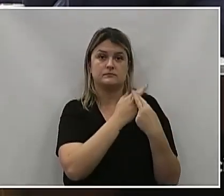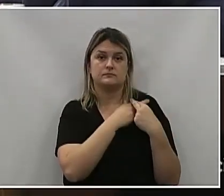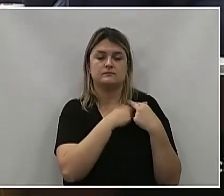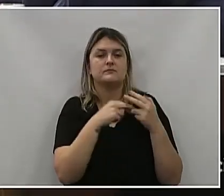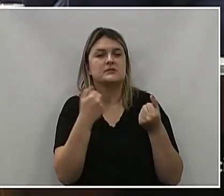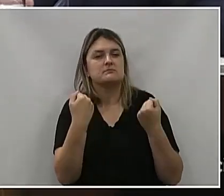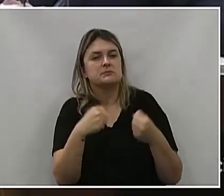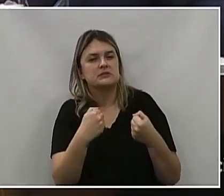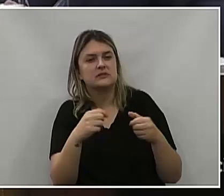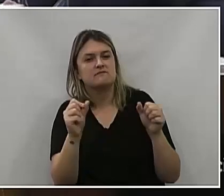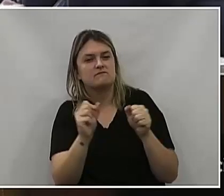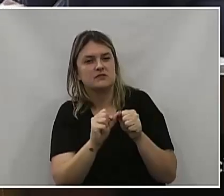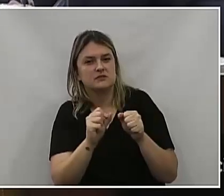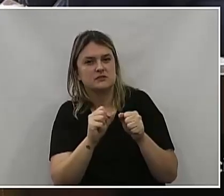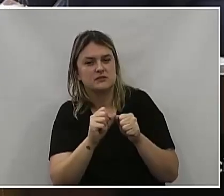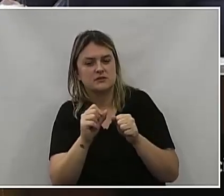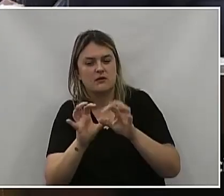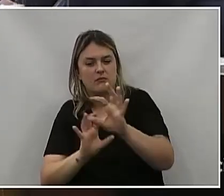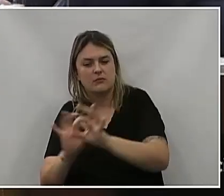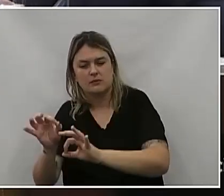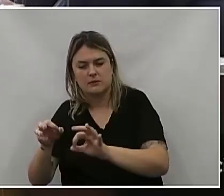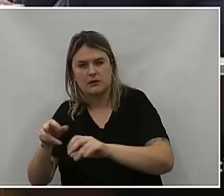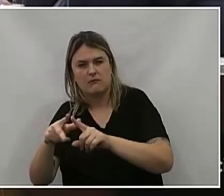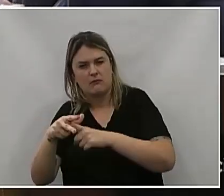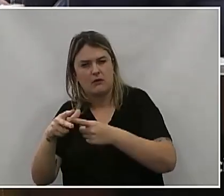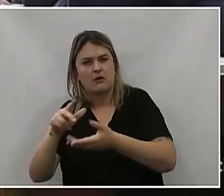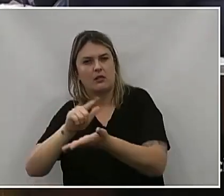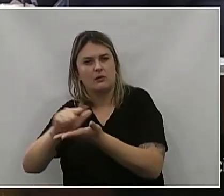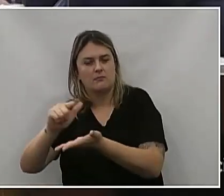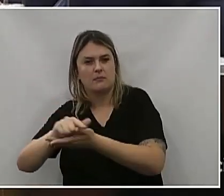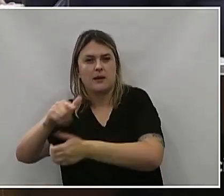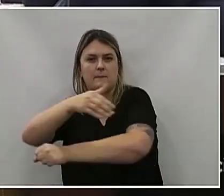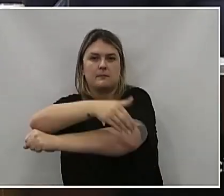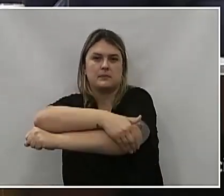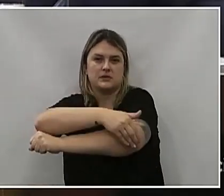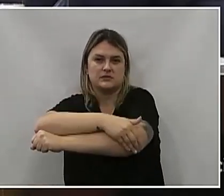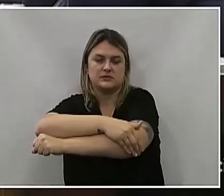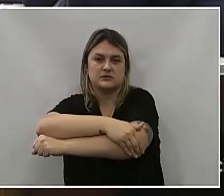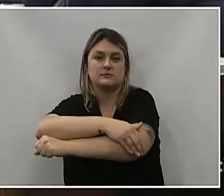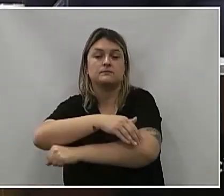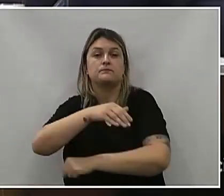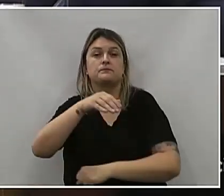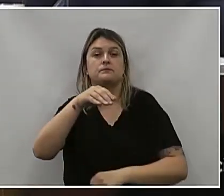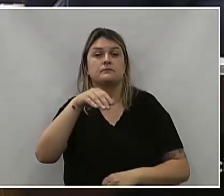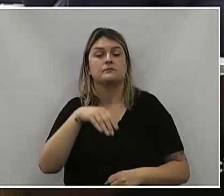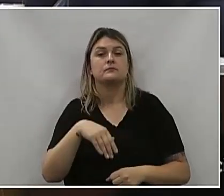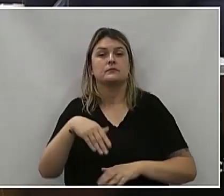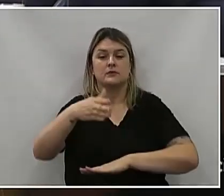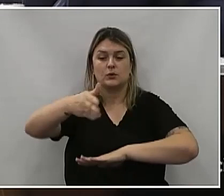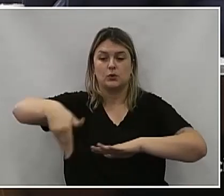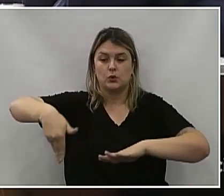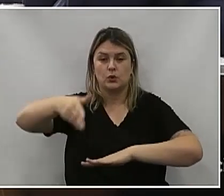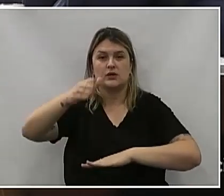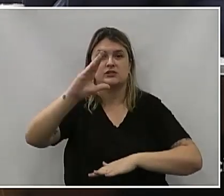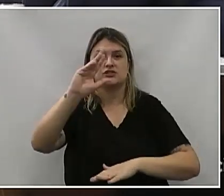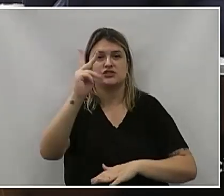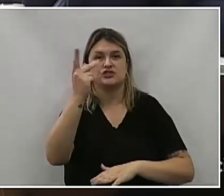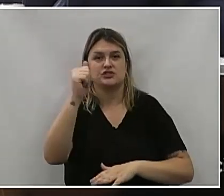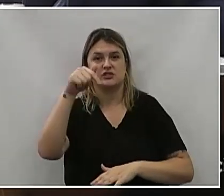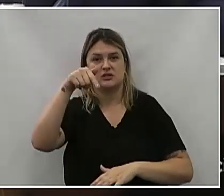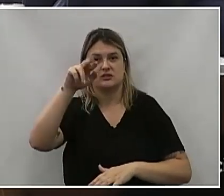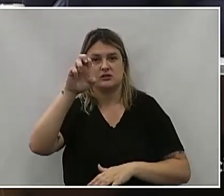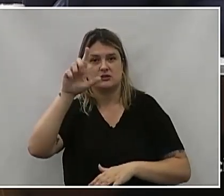possam realizar a manutenção da praça que encontra-se nas ruas Ranulfo Silva Liu e Shaquiel Rutenberg,